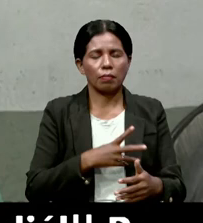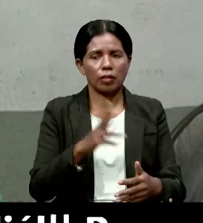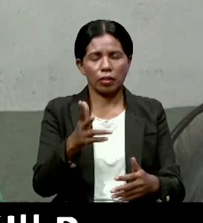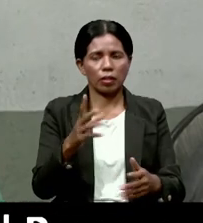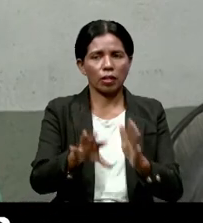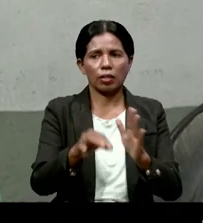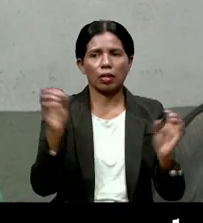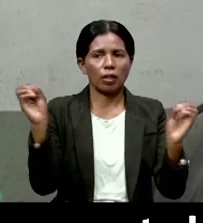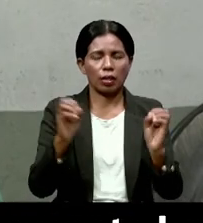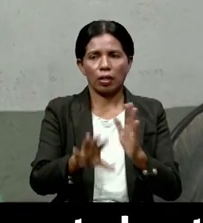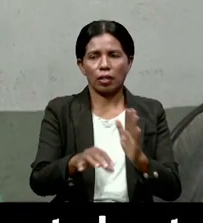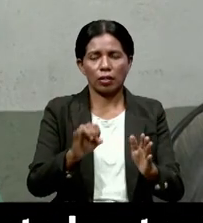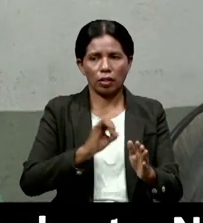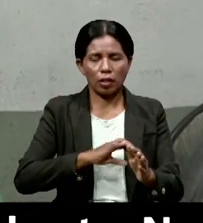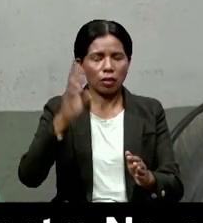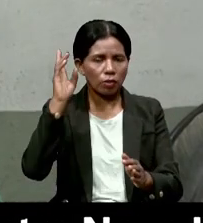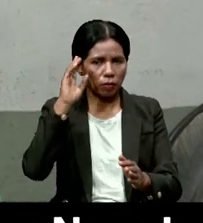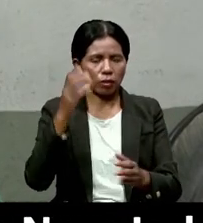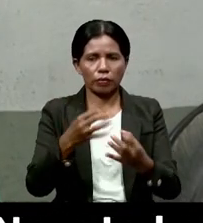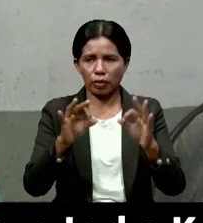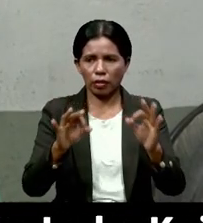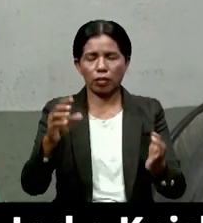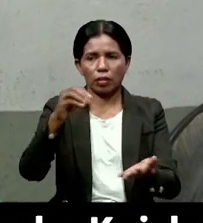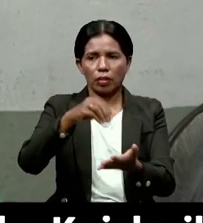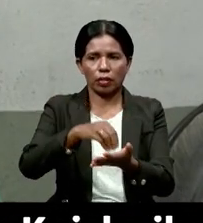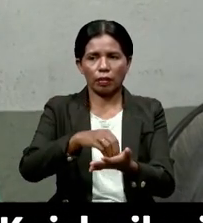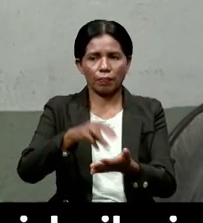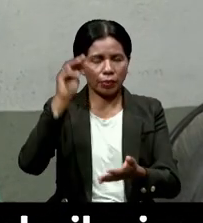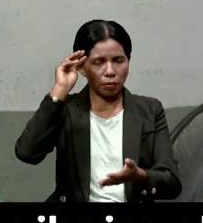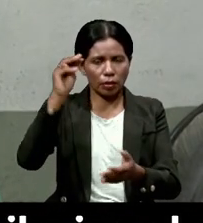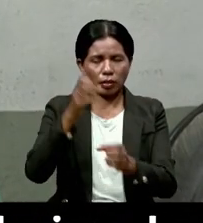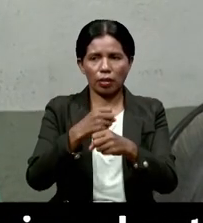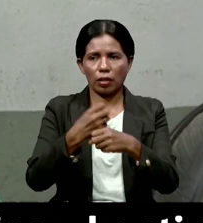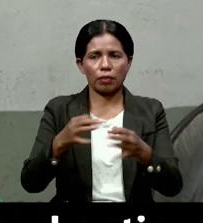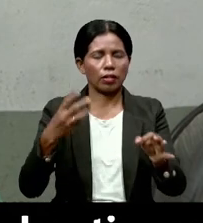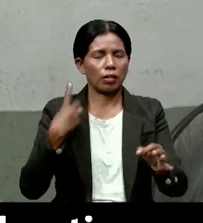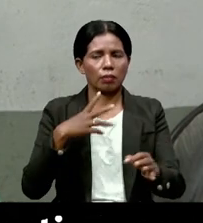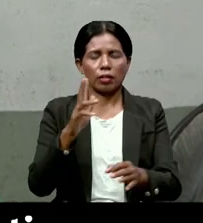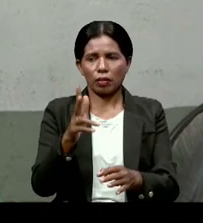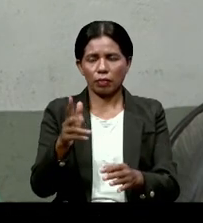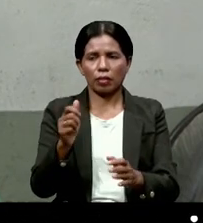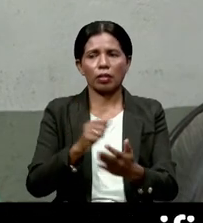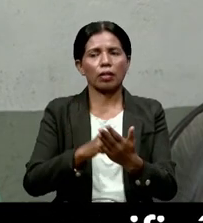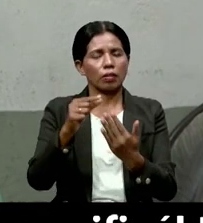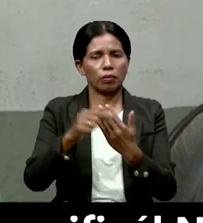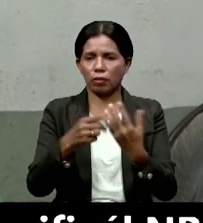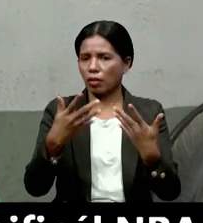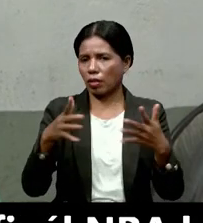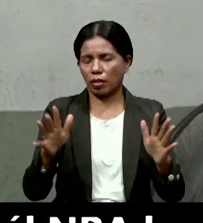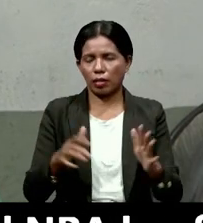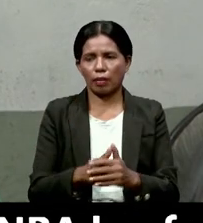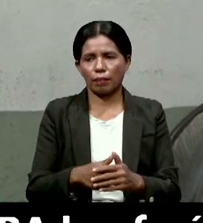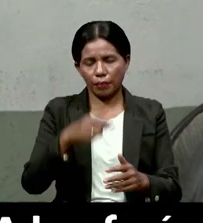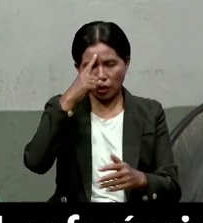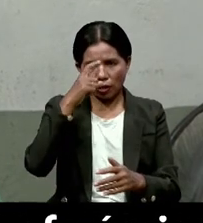hetang mai be haurona tiauna katak colocação entre o Ministério Halutiano, mas vai 30 de agosto lá retam. Razão